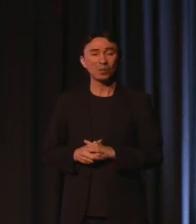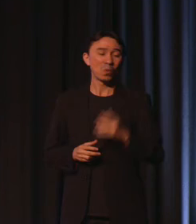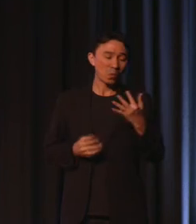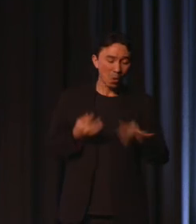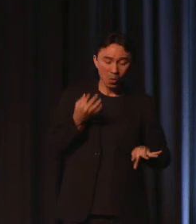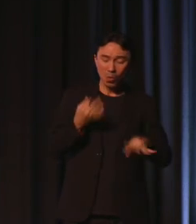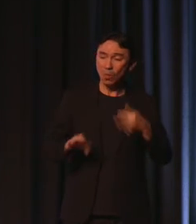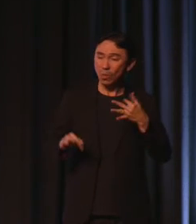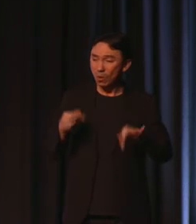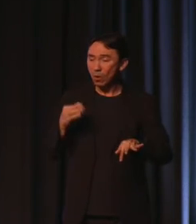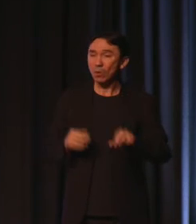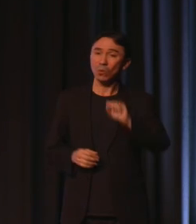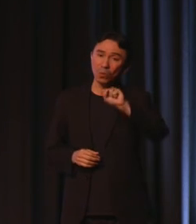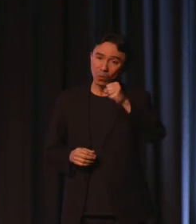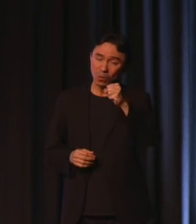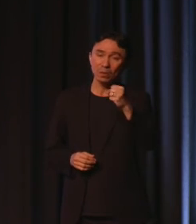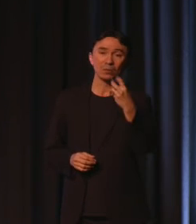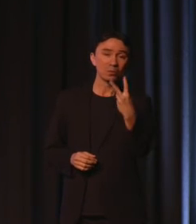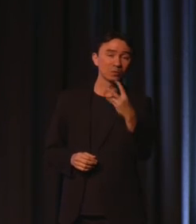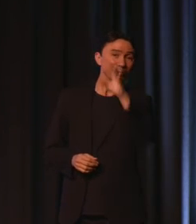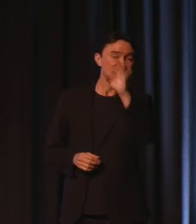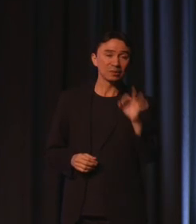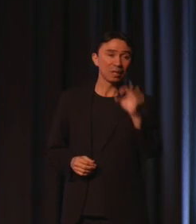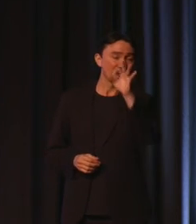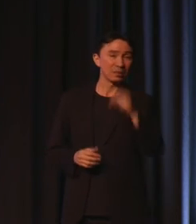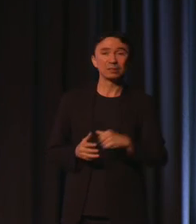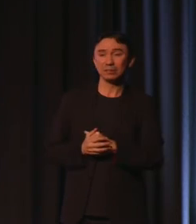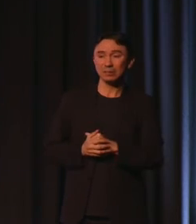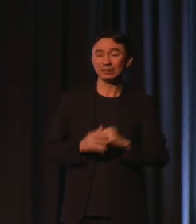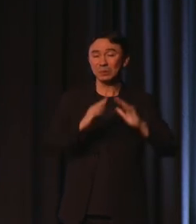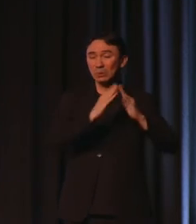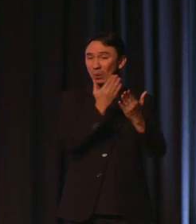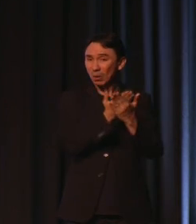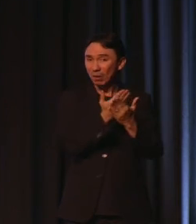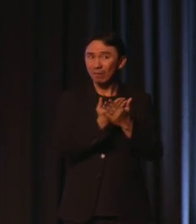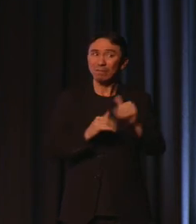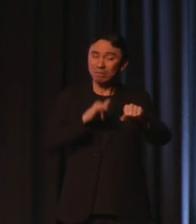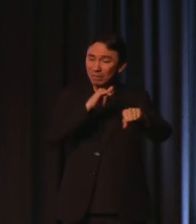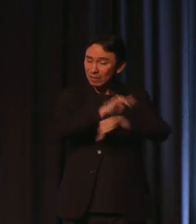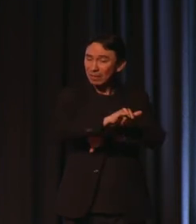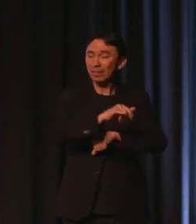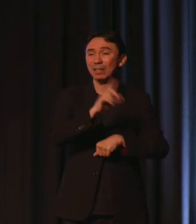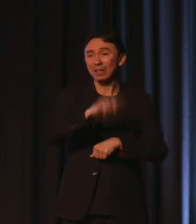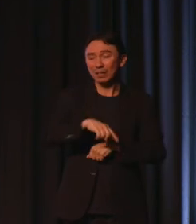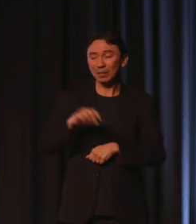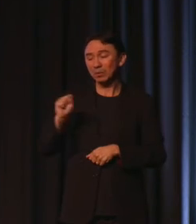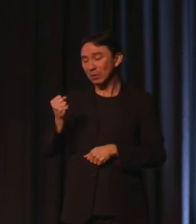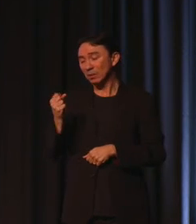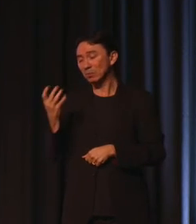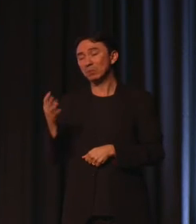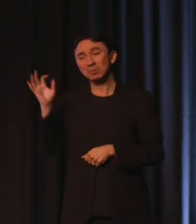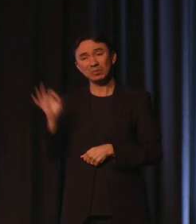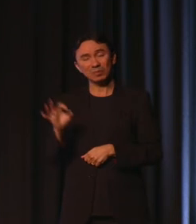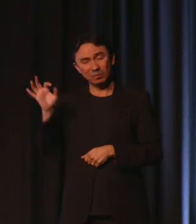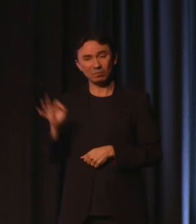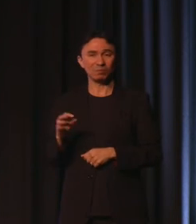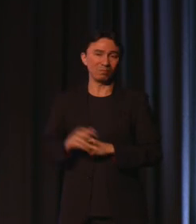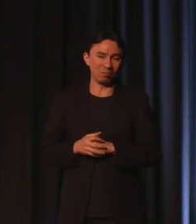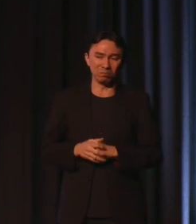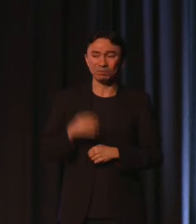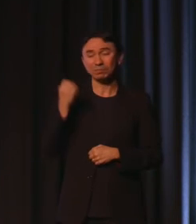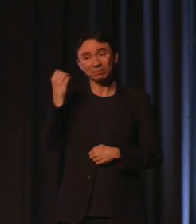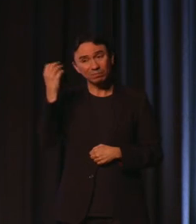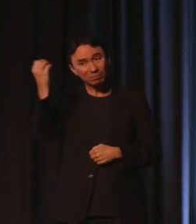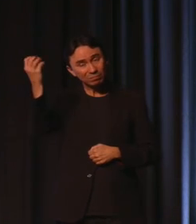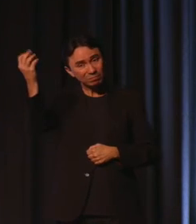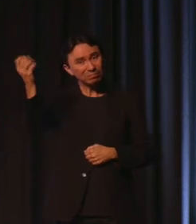à escola em função de tratamento, 84%, em função de dores também, 84%, e deixar de viajar, né? Em função de tratamento ou